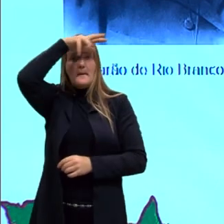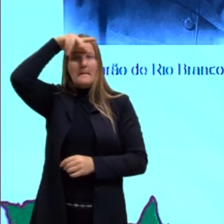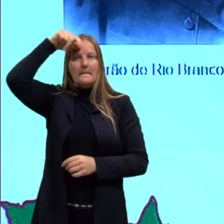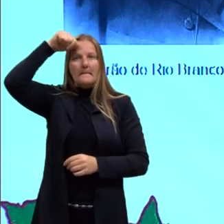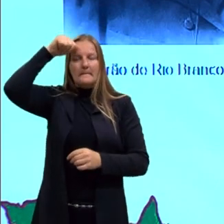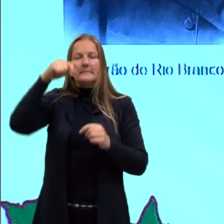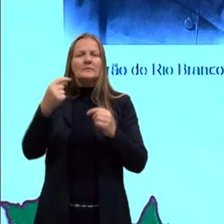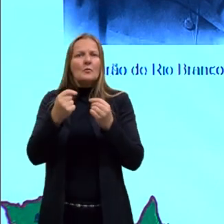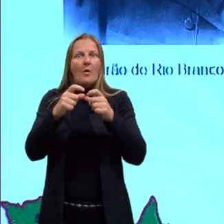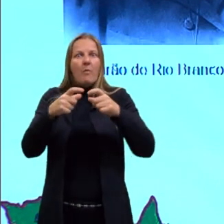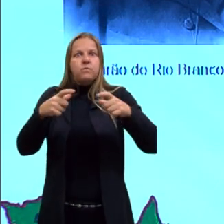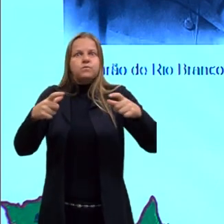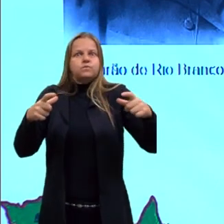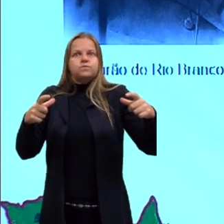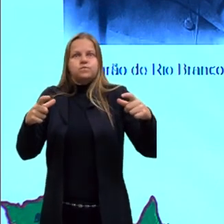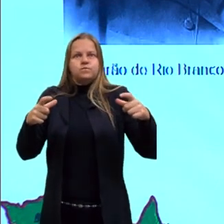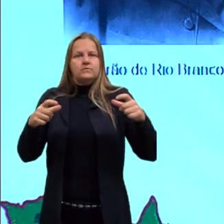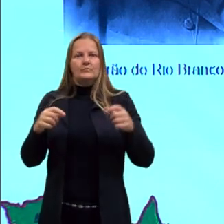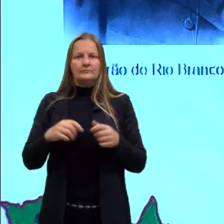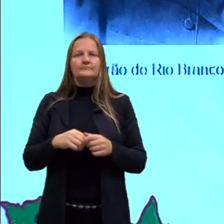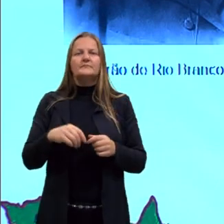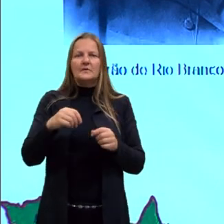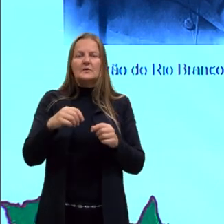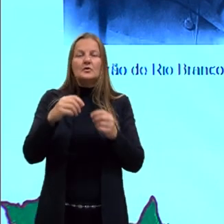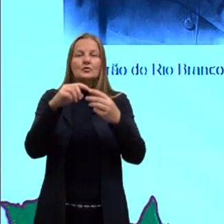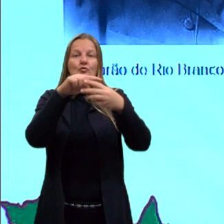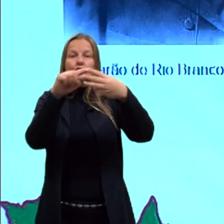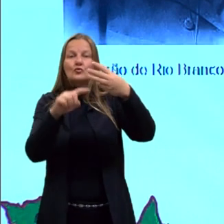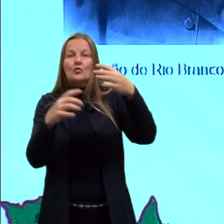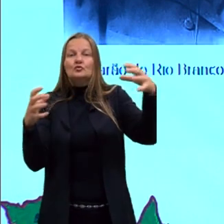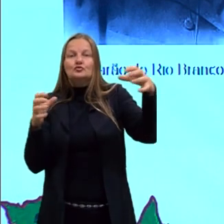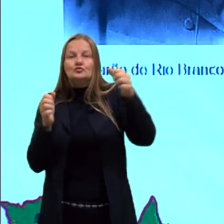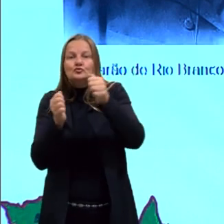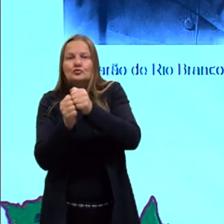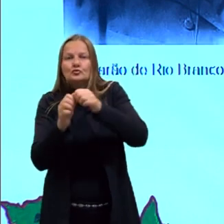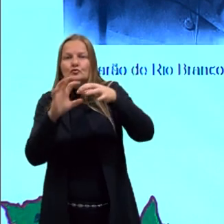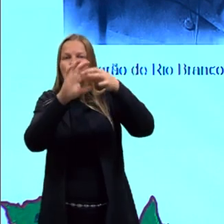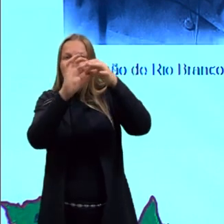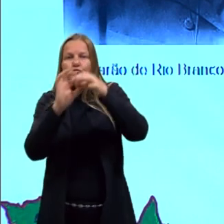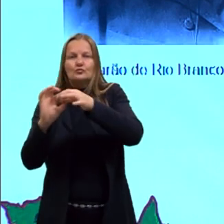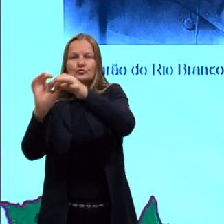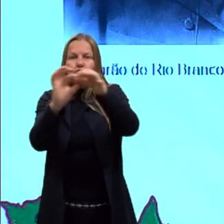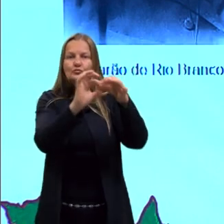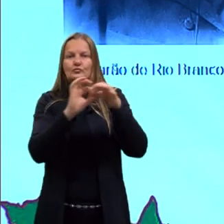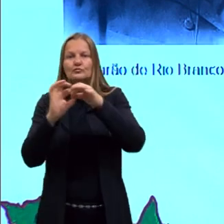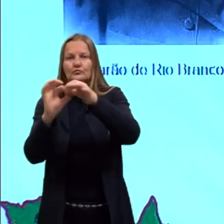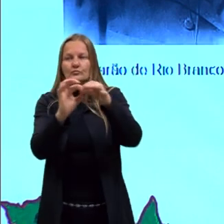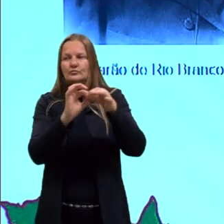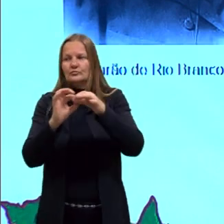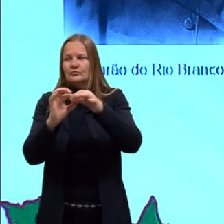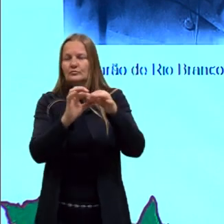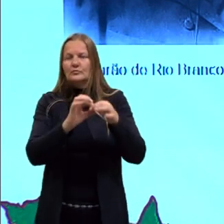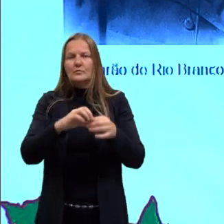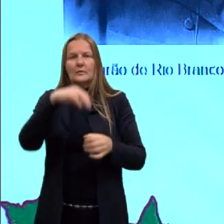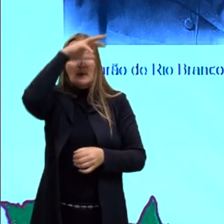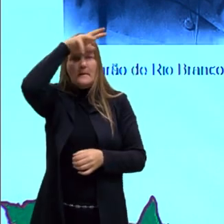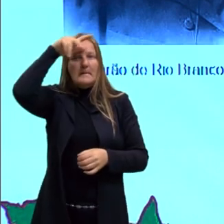enorme né Mato Grosso e no Mato Grosso e Mato Grosso do Sul Goiás também Então a partir dessa dessa